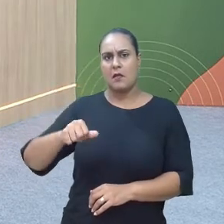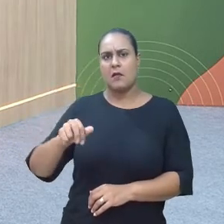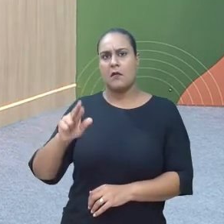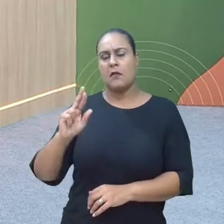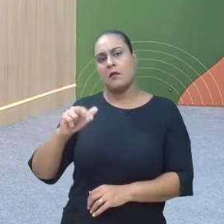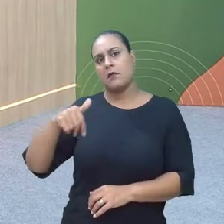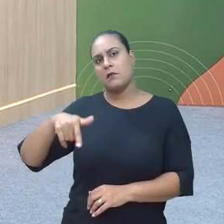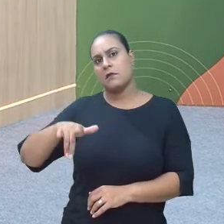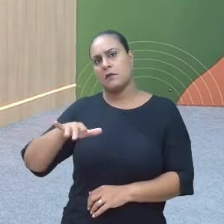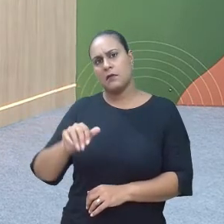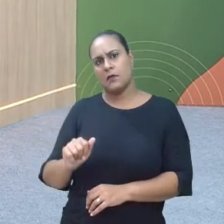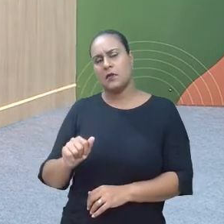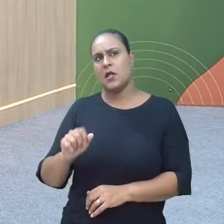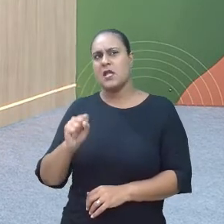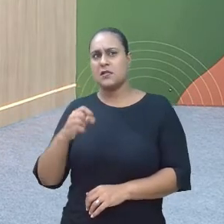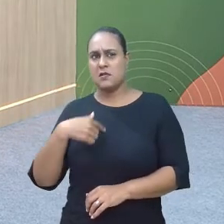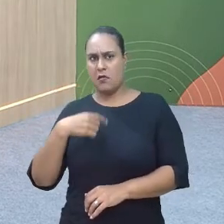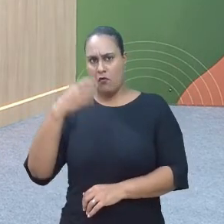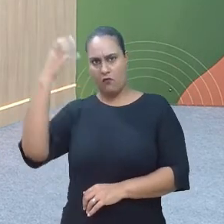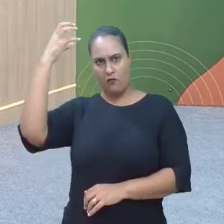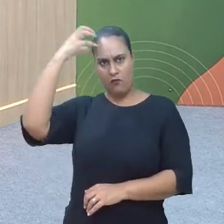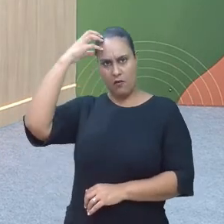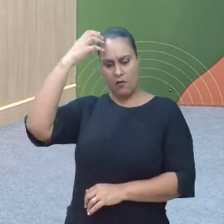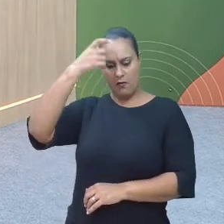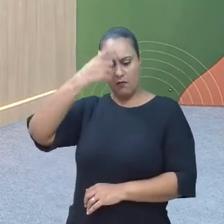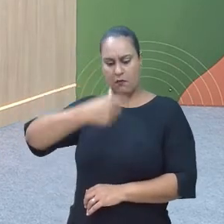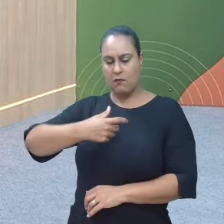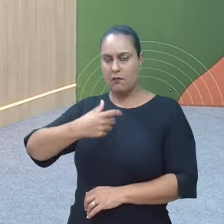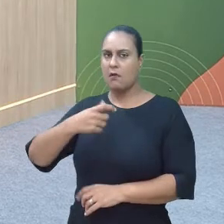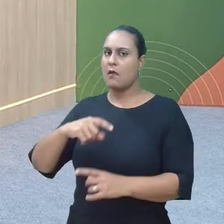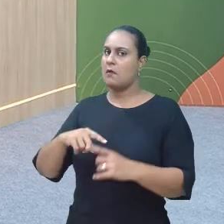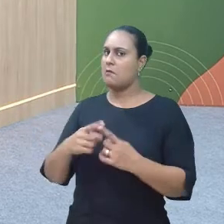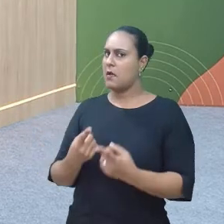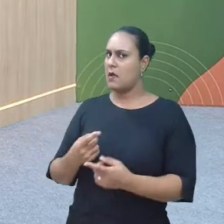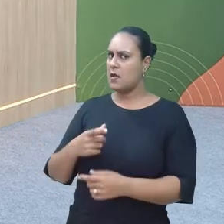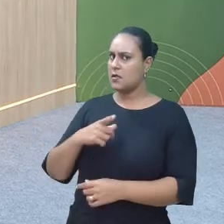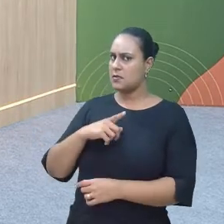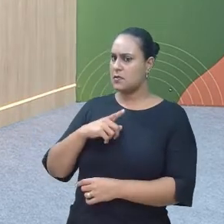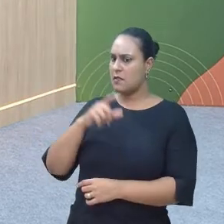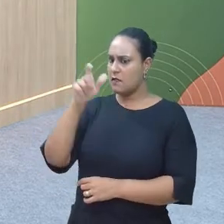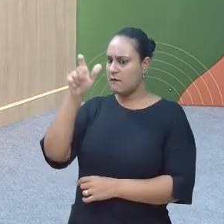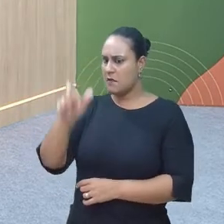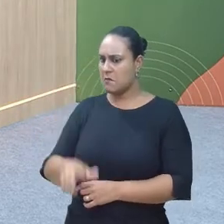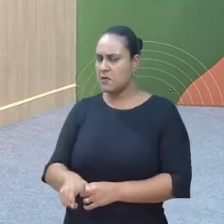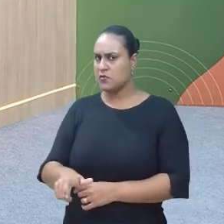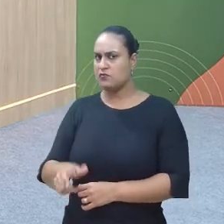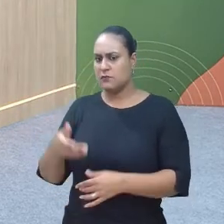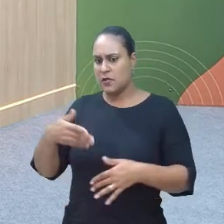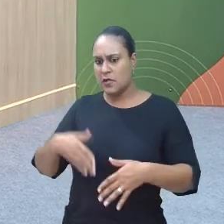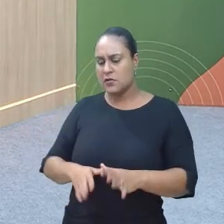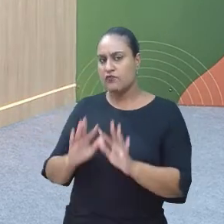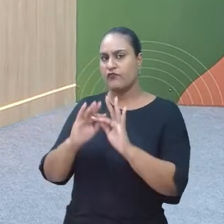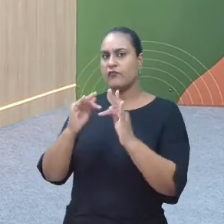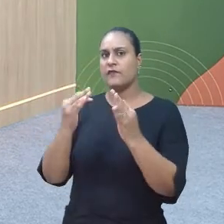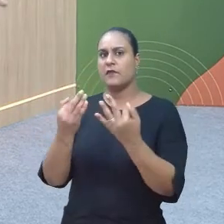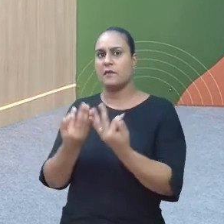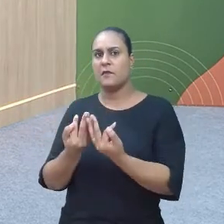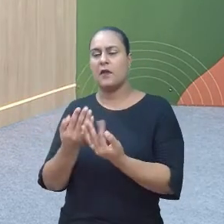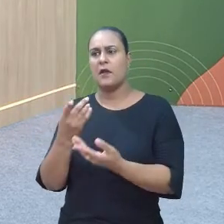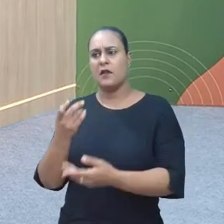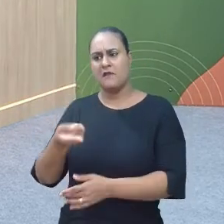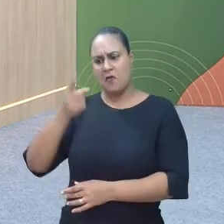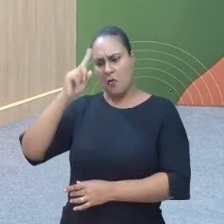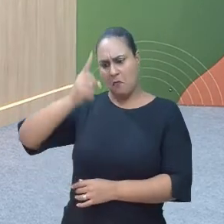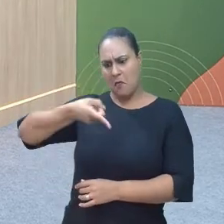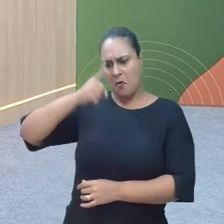eu for o rei, é bom. Mas se eu não for o rei, imagina, você tem um governante ali que... Né, ele é governante porque ele nasceu ali naquela família e vai lhe